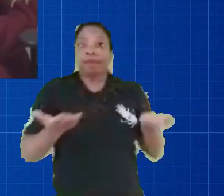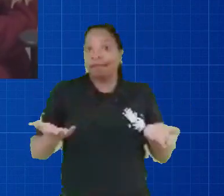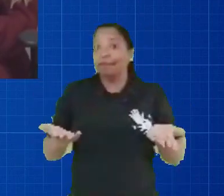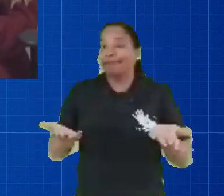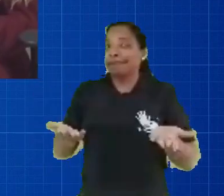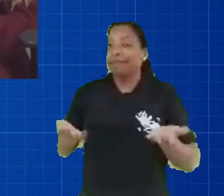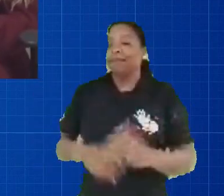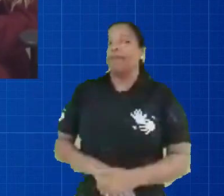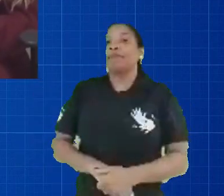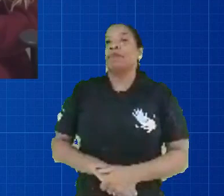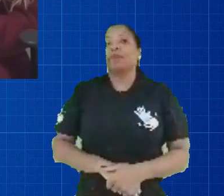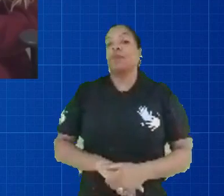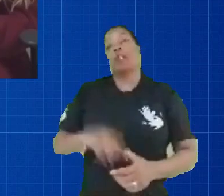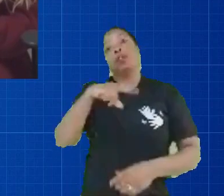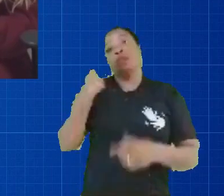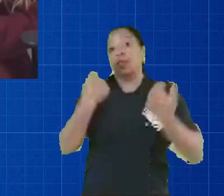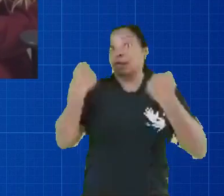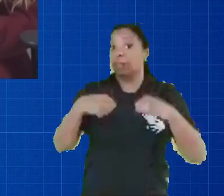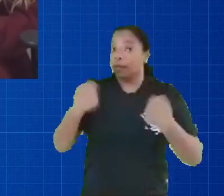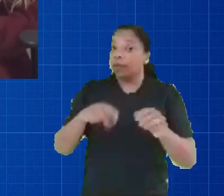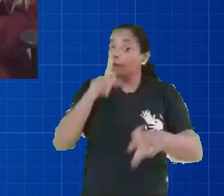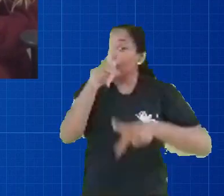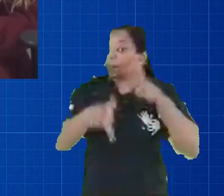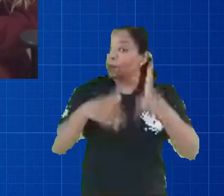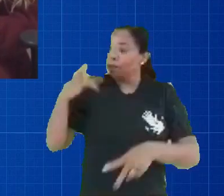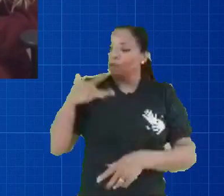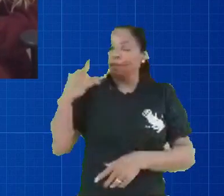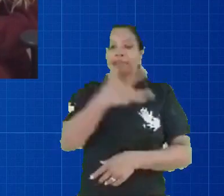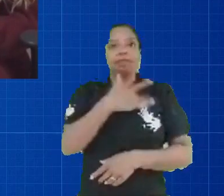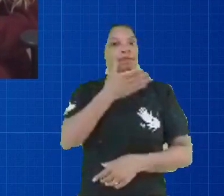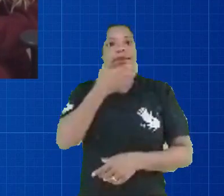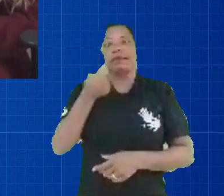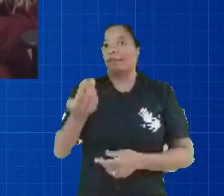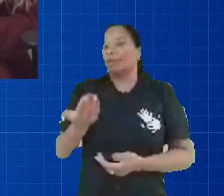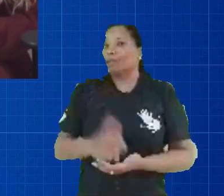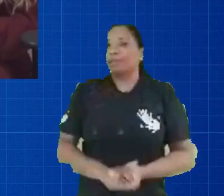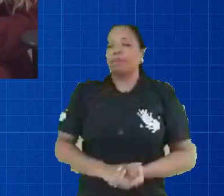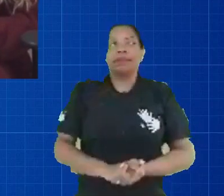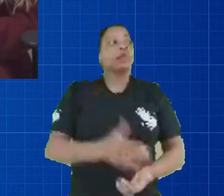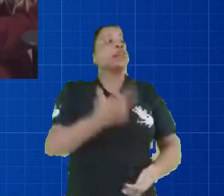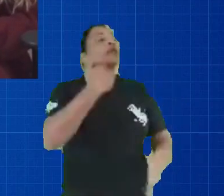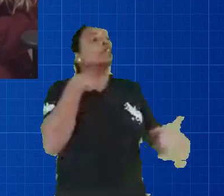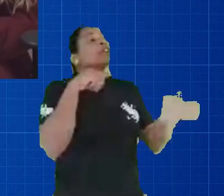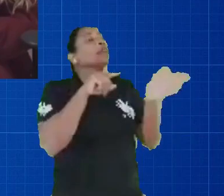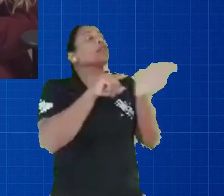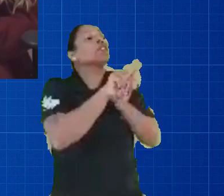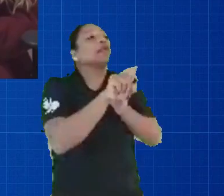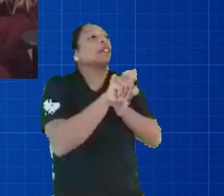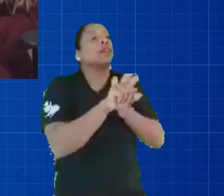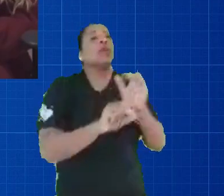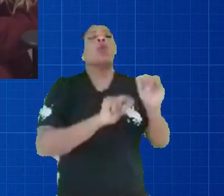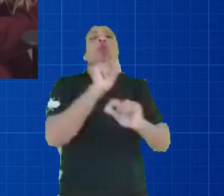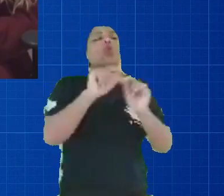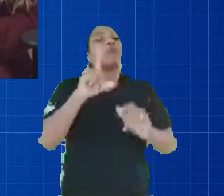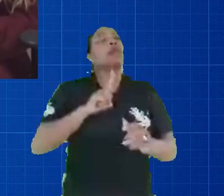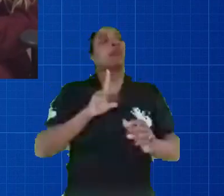Para finalizar, eu gostaria de perguntar para vocês, afinal, o que é servido na merenda escolar, né? Porque não pode isso, não pode